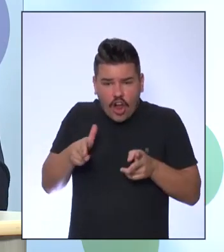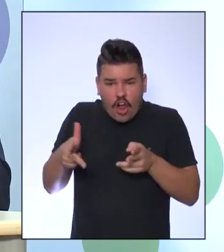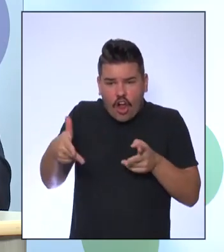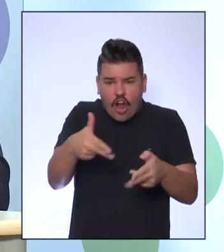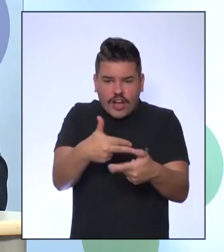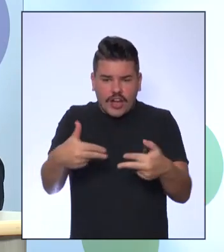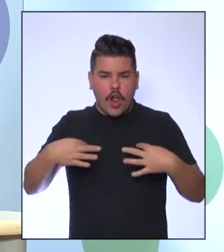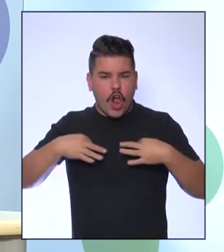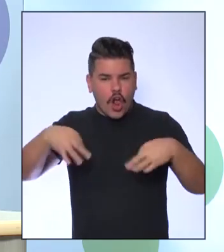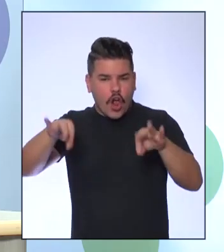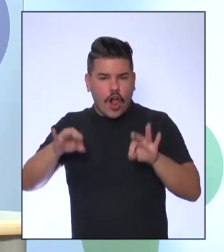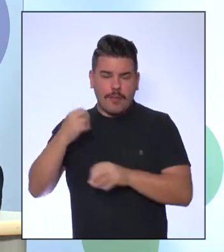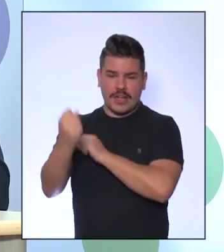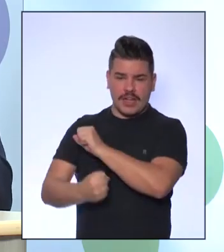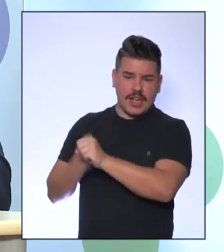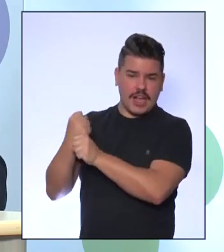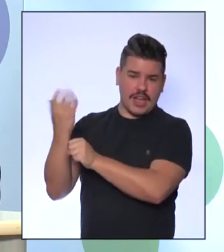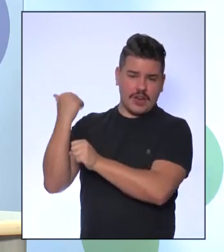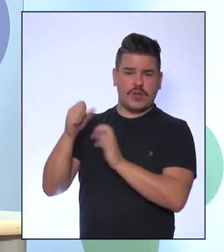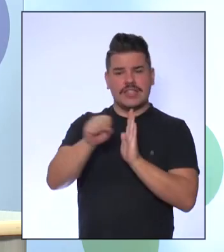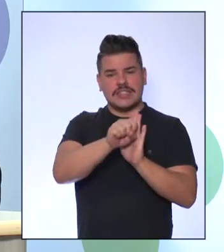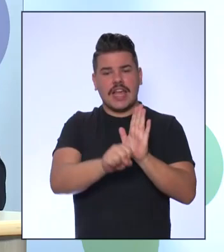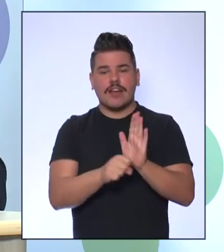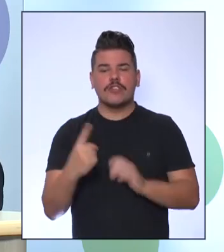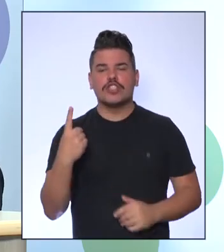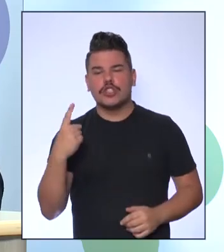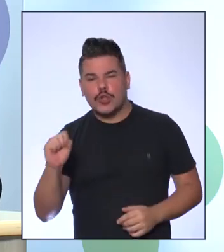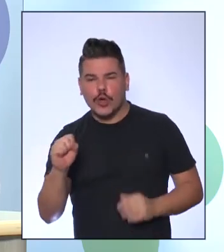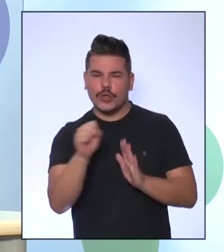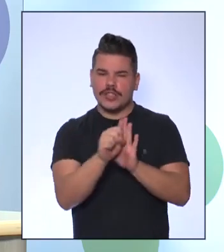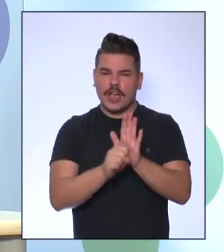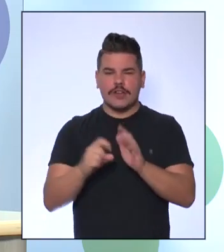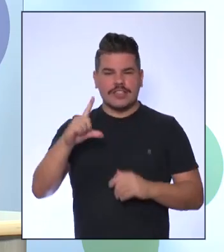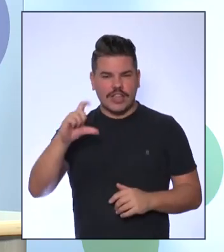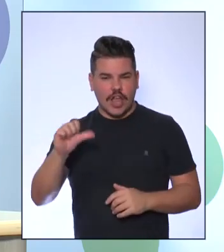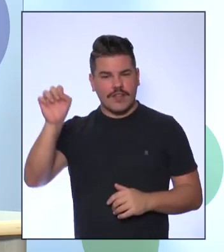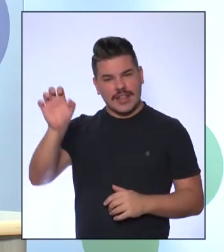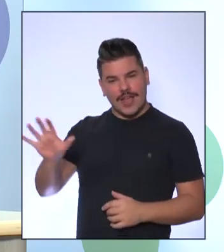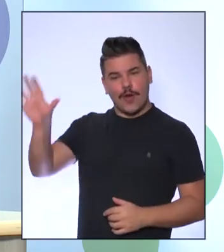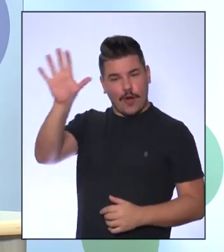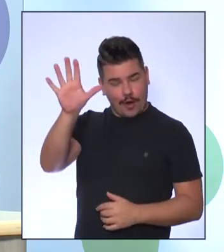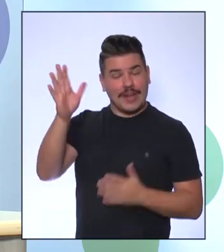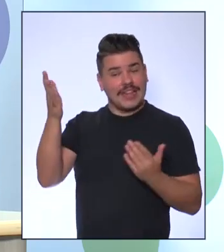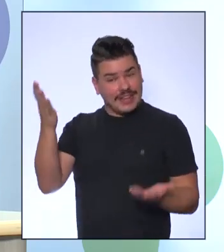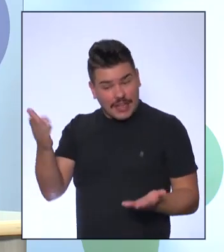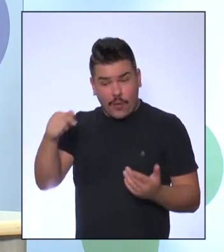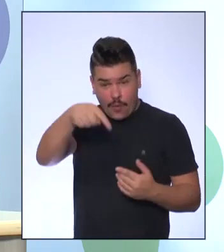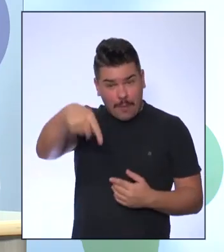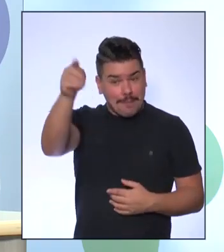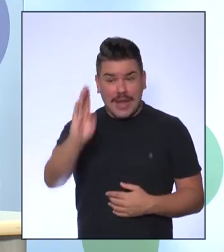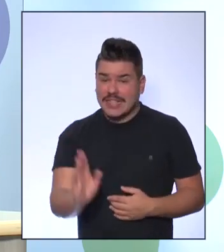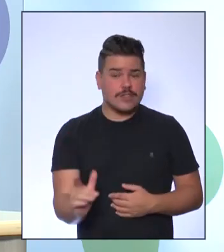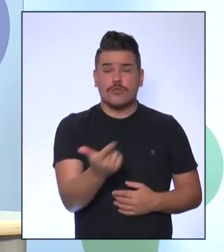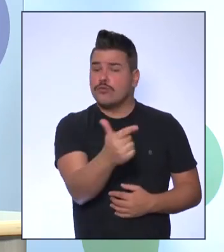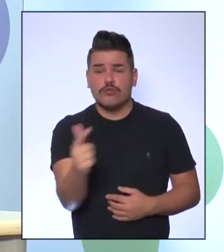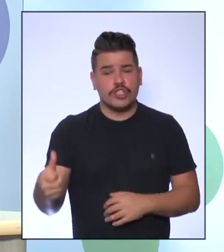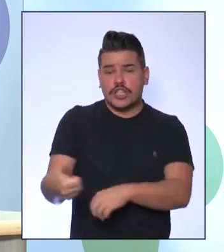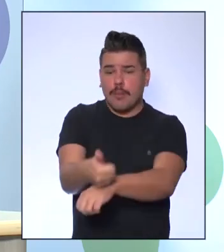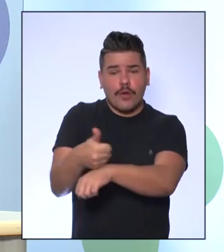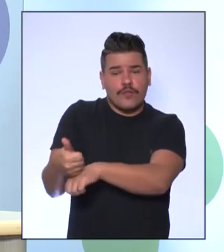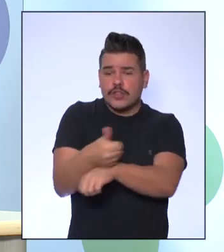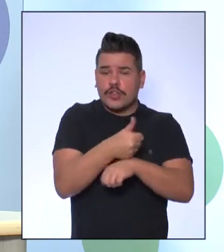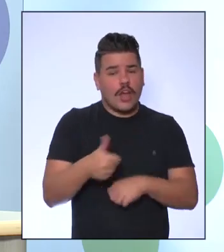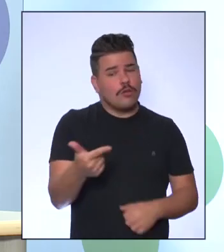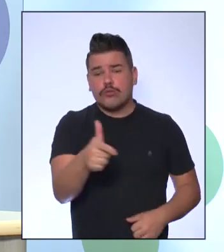Então, dentro dos núcleos urbanos, a exigência da mão de obra, a exigência de um trabalho